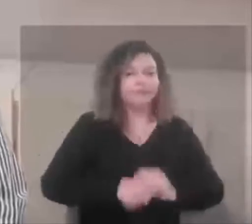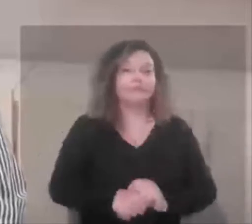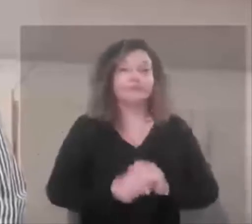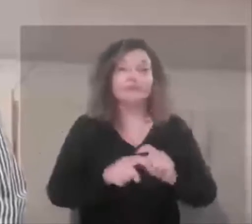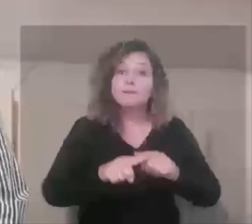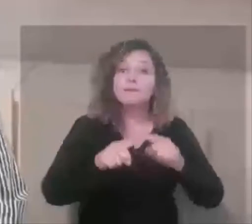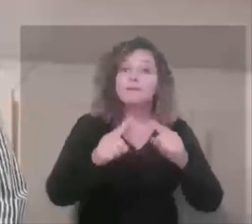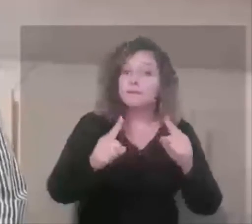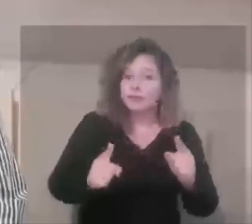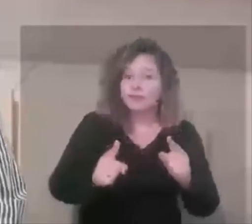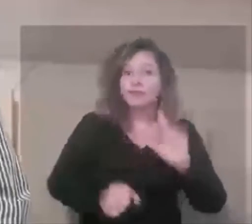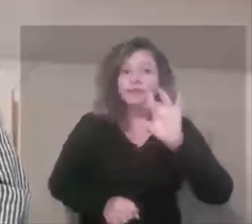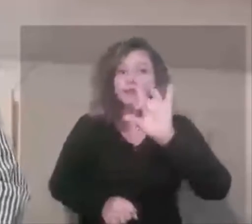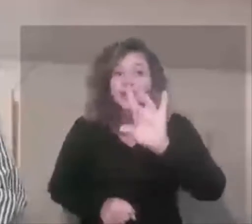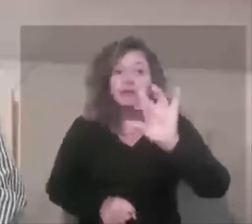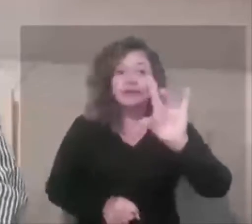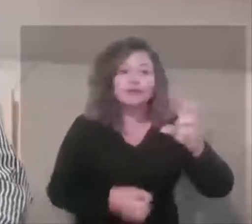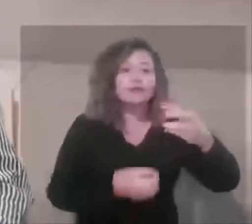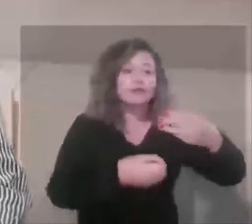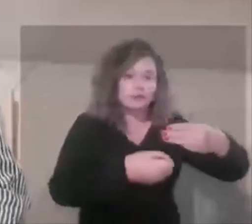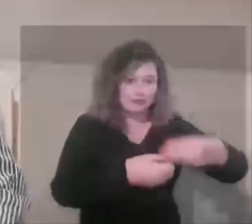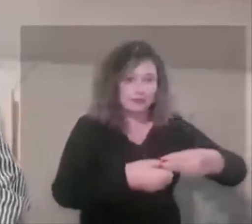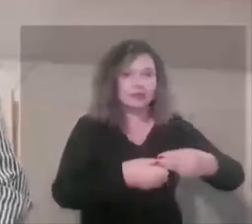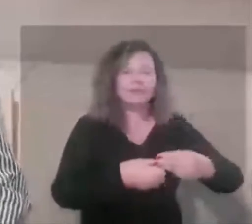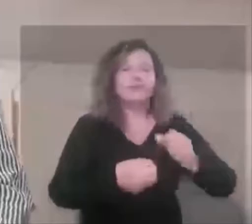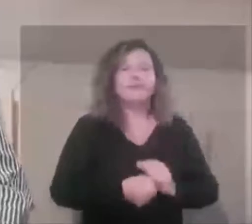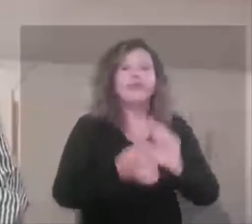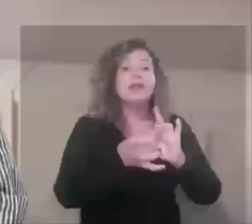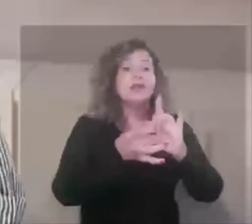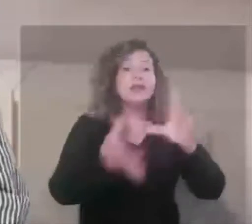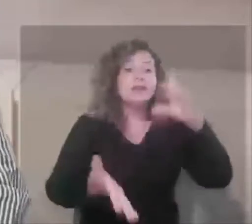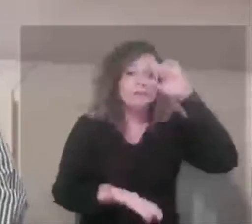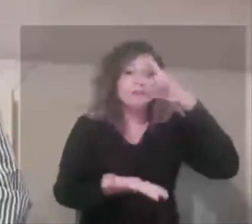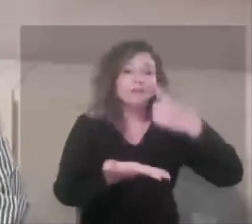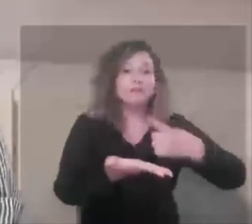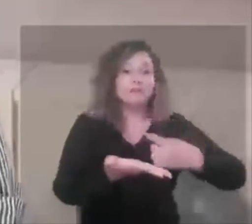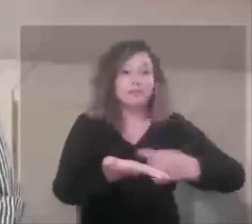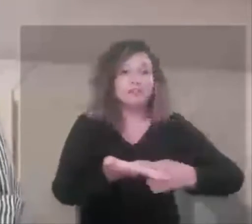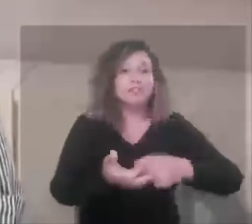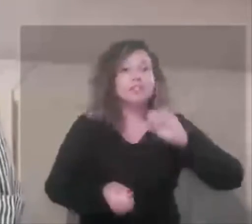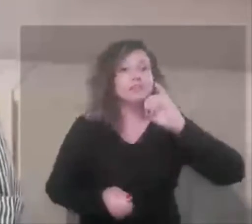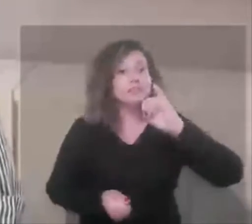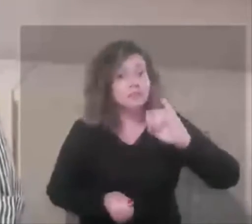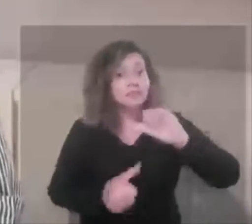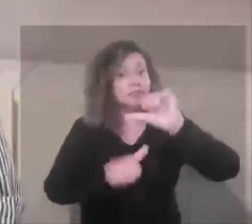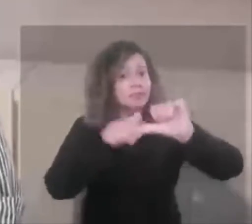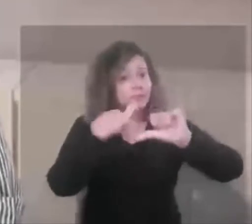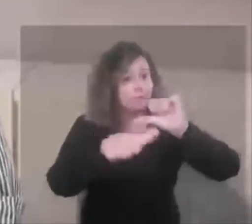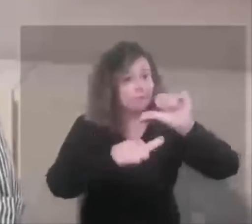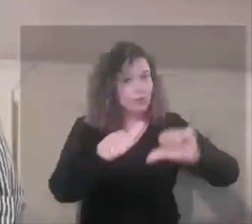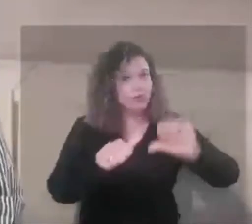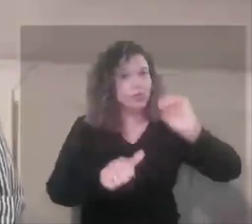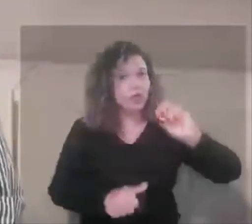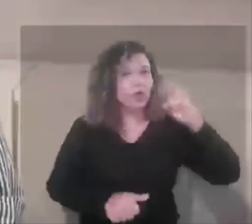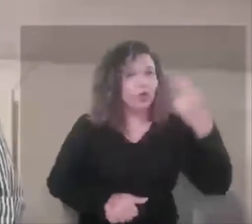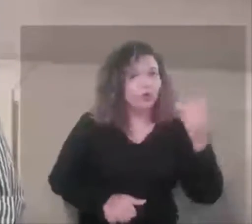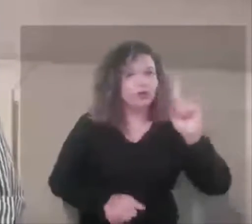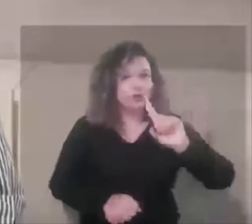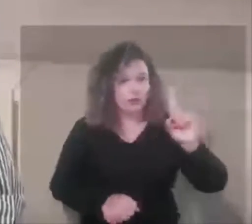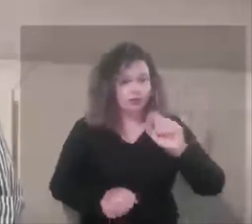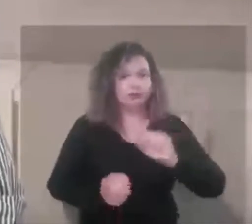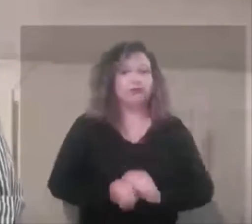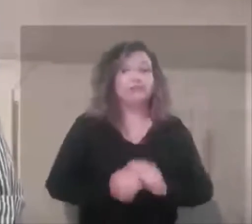cada município deliberar ações mais restritivas, de acordo com a situação local, o Comitê Local de Enfrentamento da